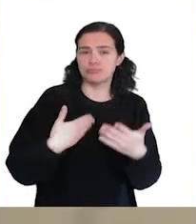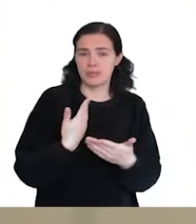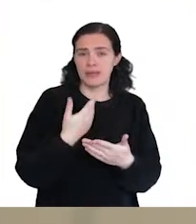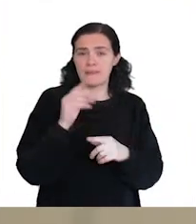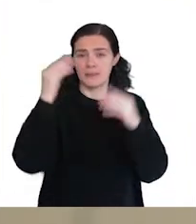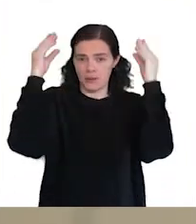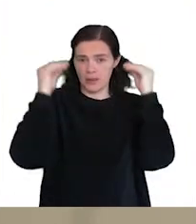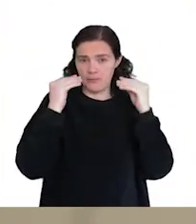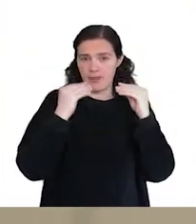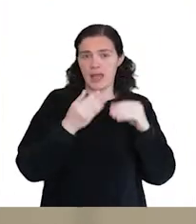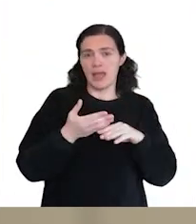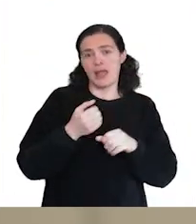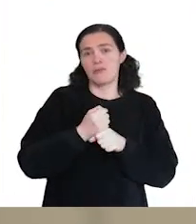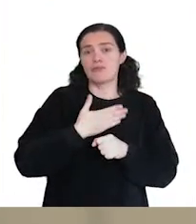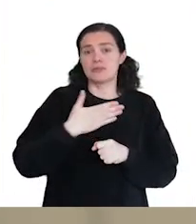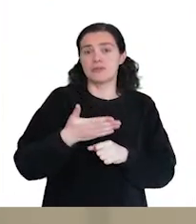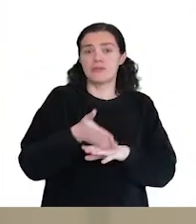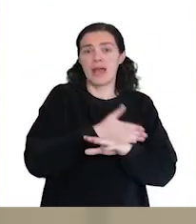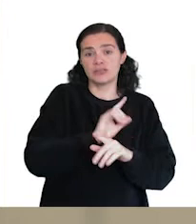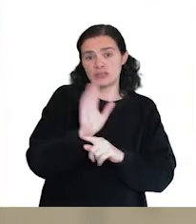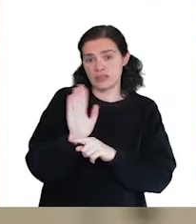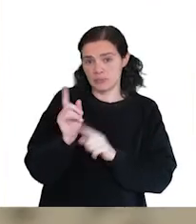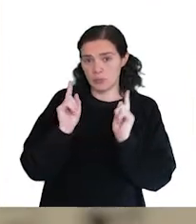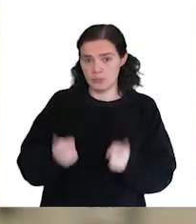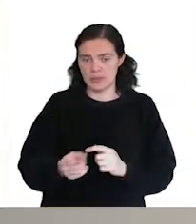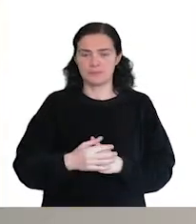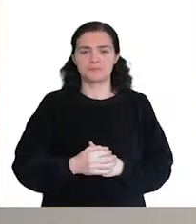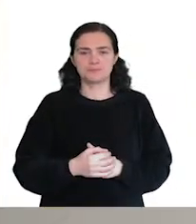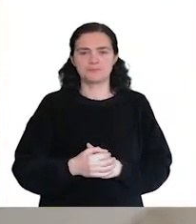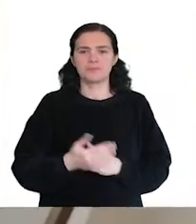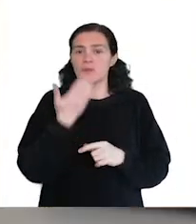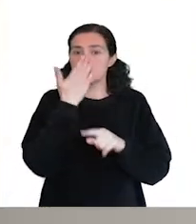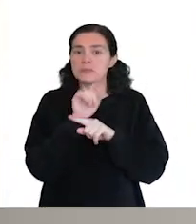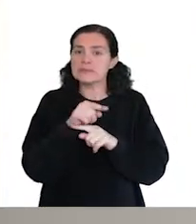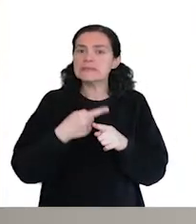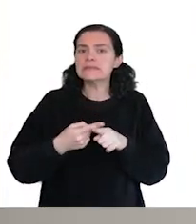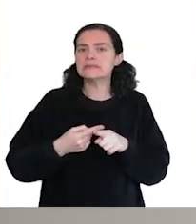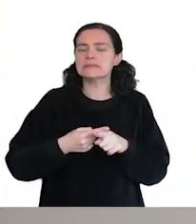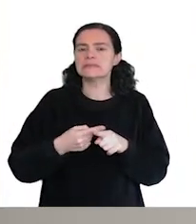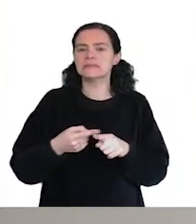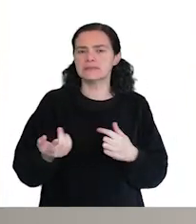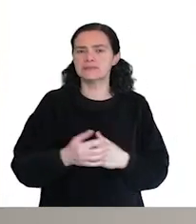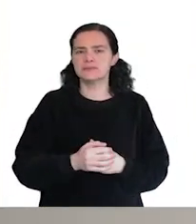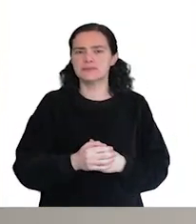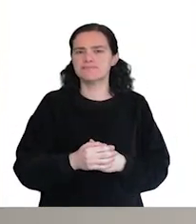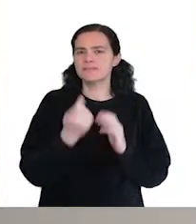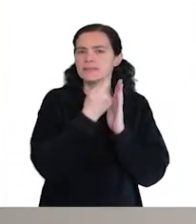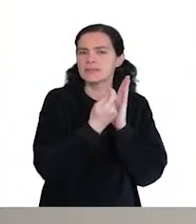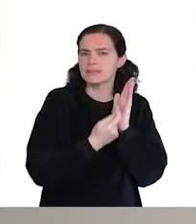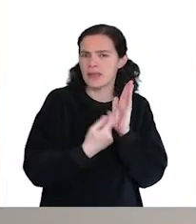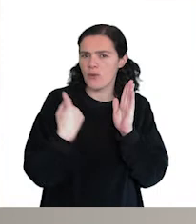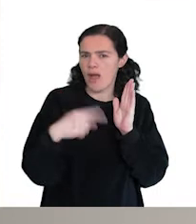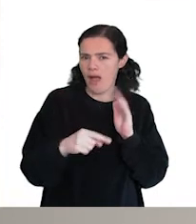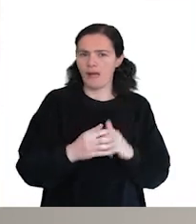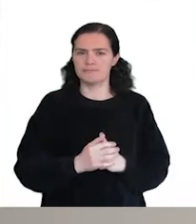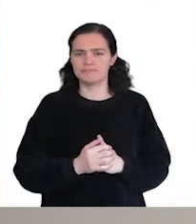Oliveira no início da sua carreira, antes de ser cineasta. Por exemplo, aqui é muito interessante vermos um